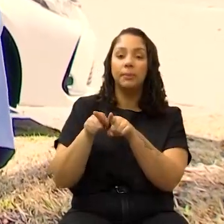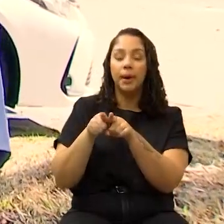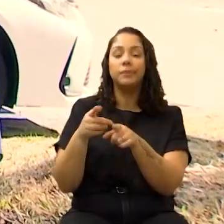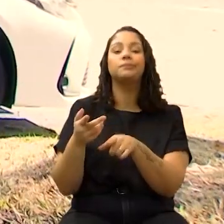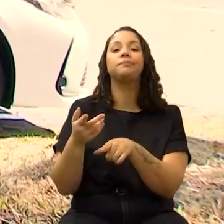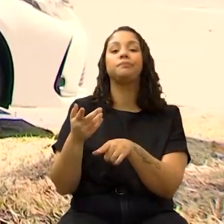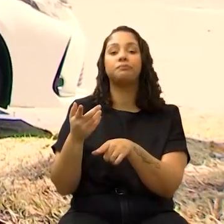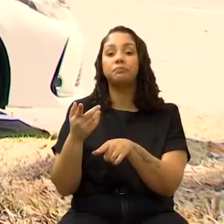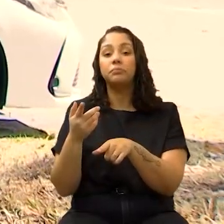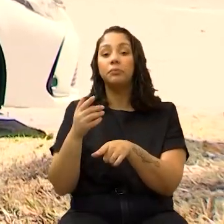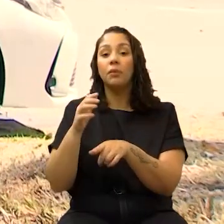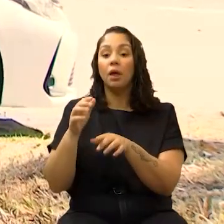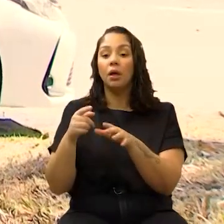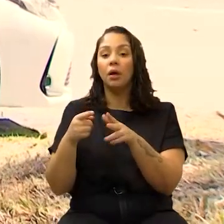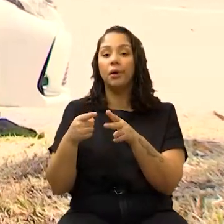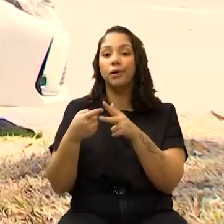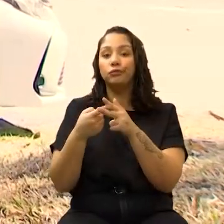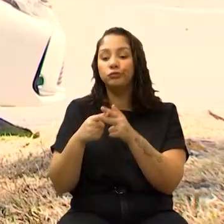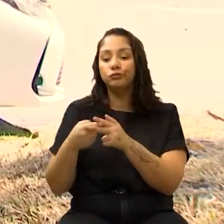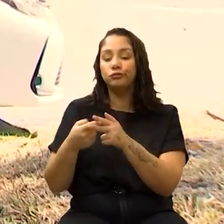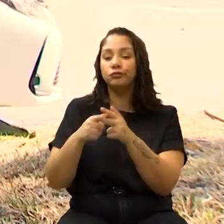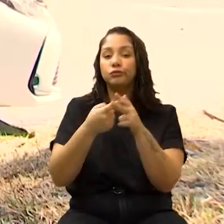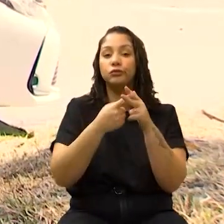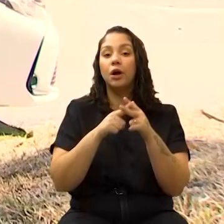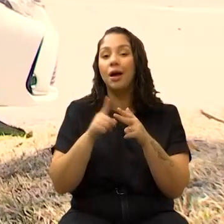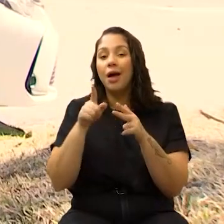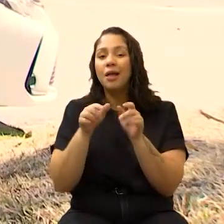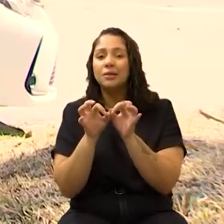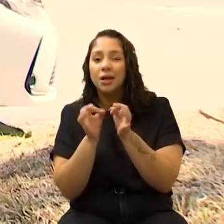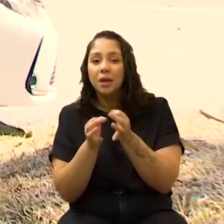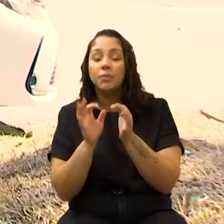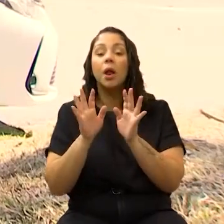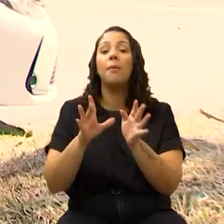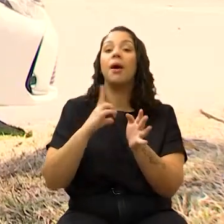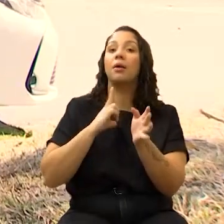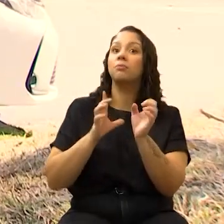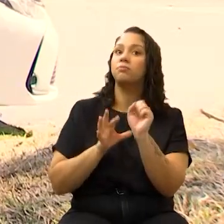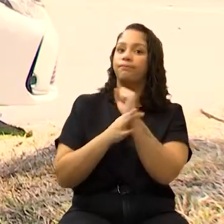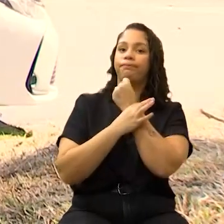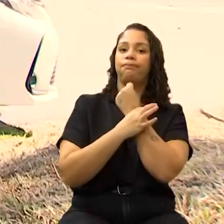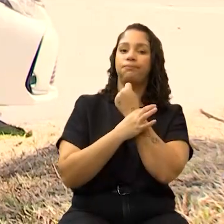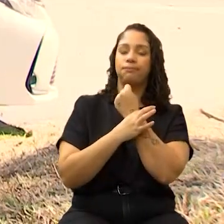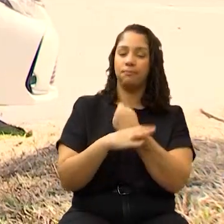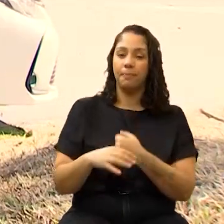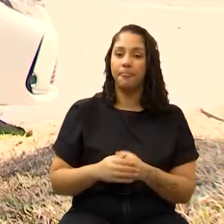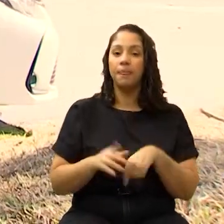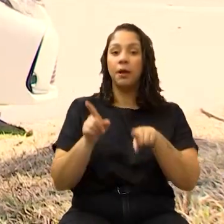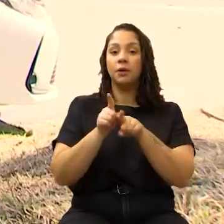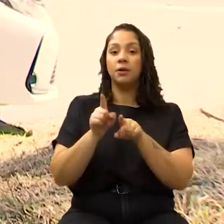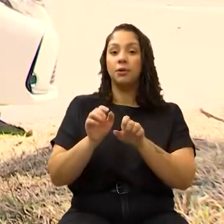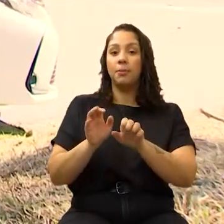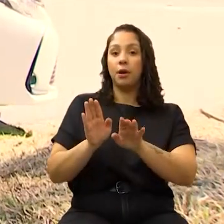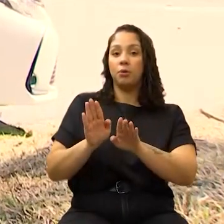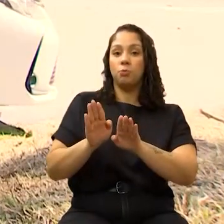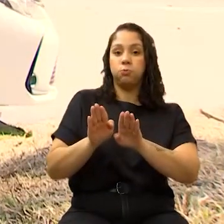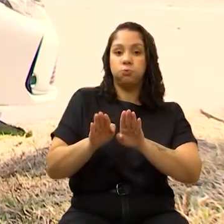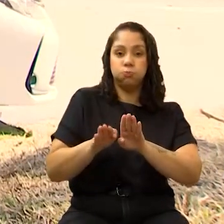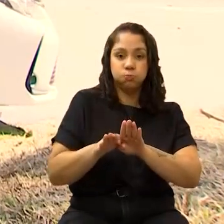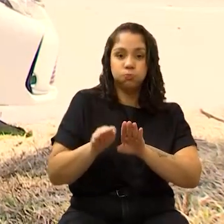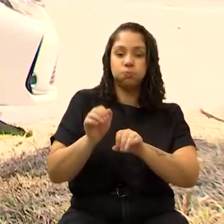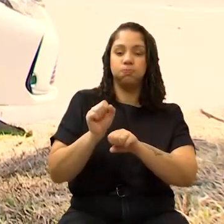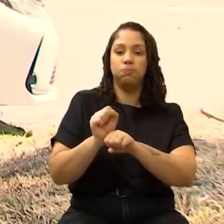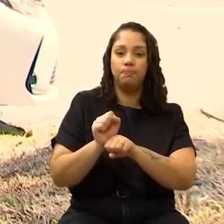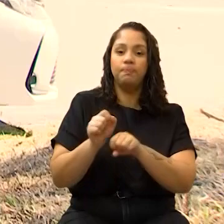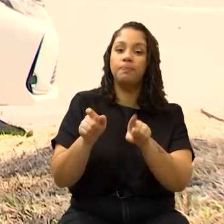Um alinhamento que parece uma coisa simples, mas garante uma viagem mais segura. A questão também da parte de freios, iluminação, que é muito